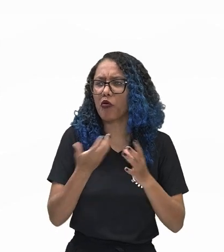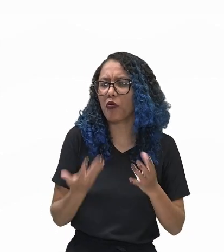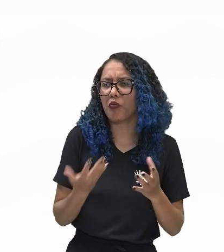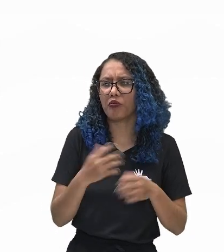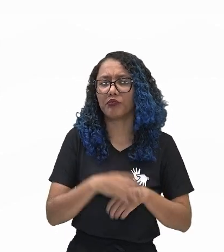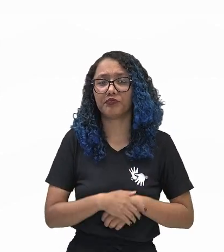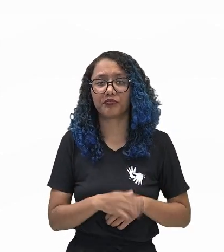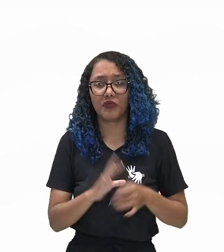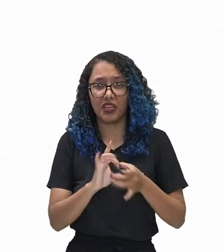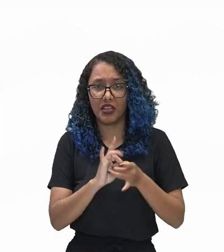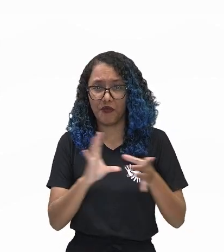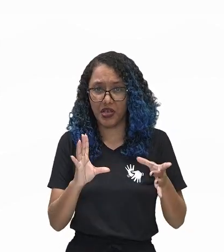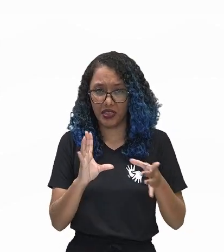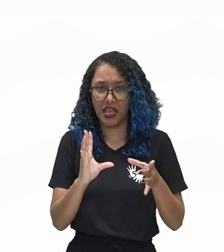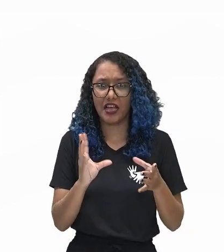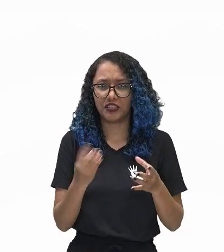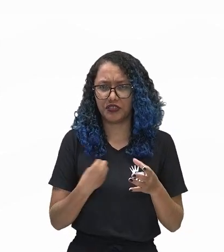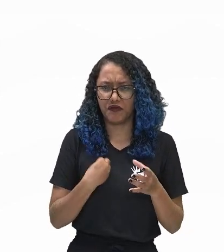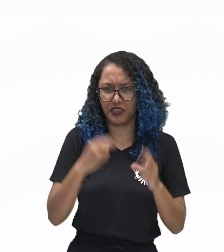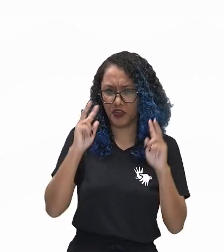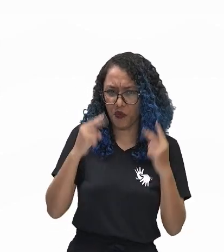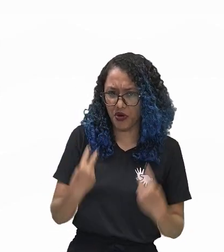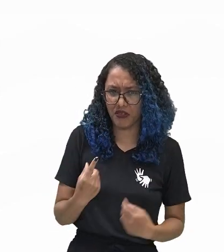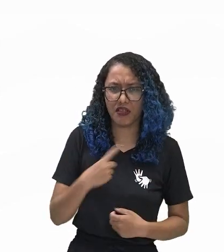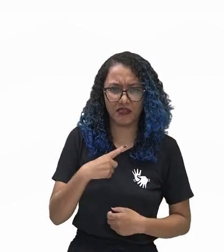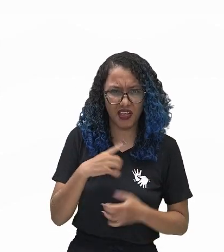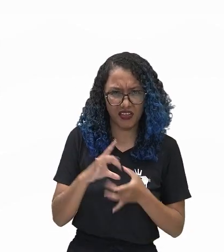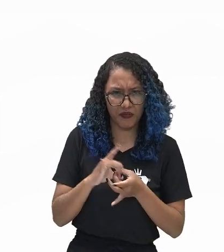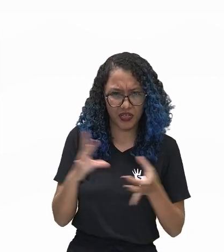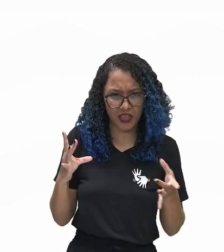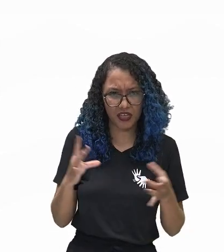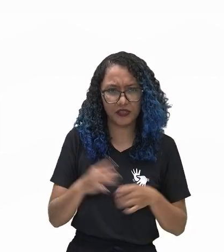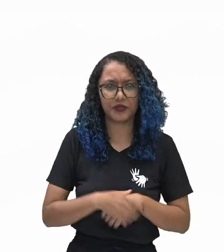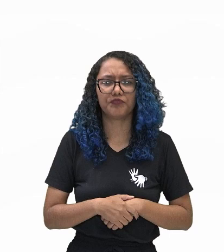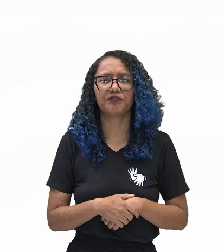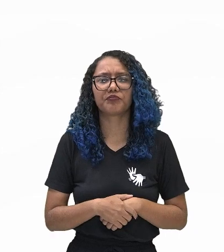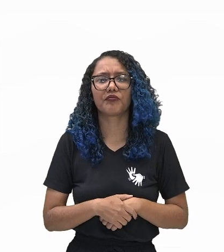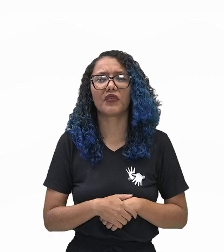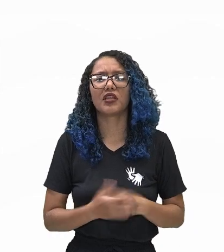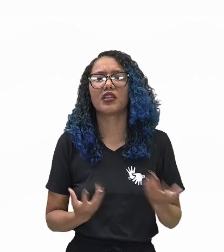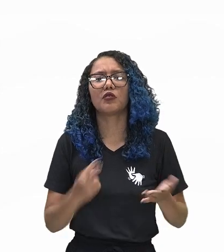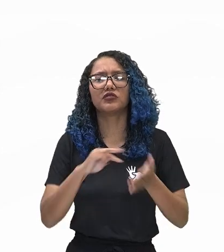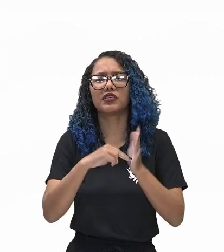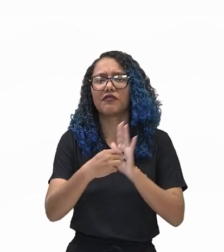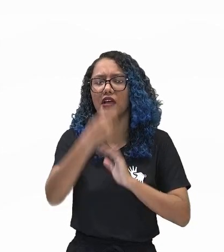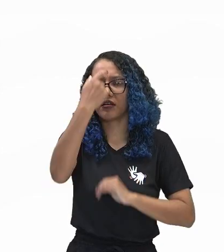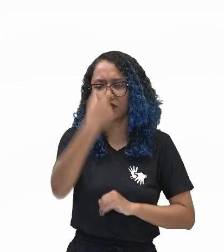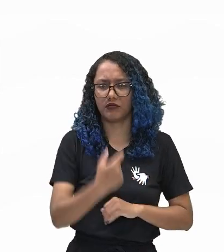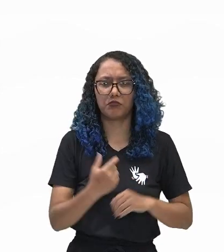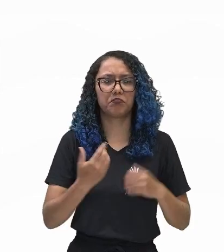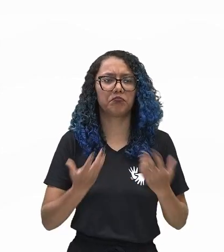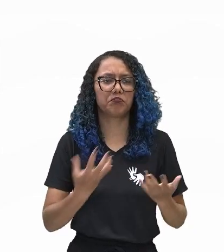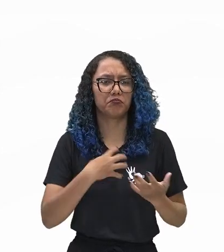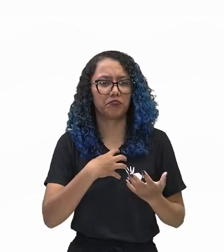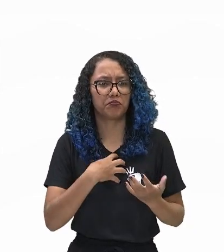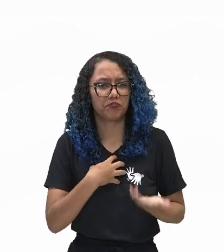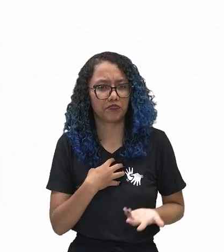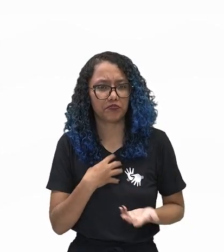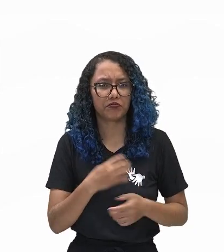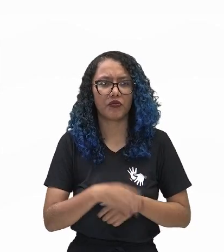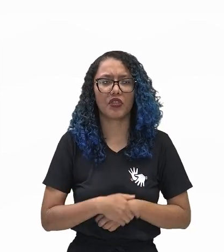na existência humana? Qual é o sentido do ser? Quais são os